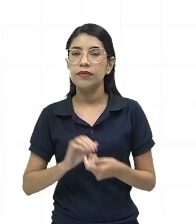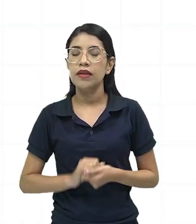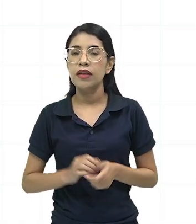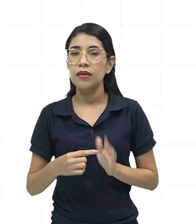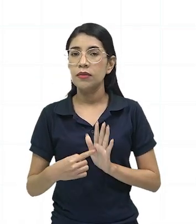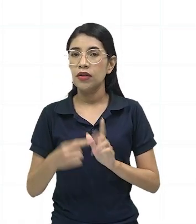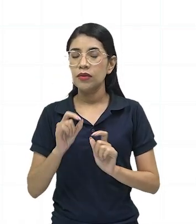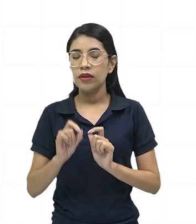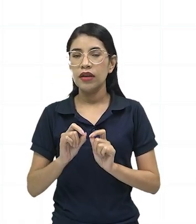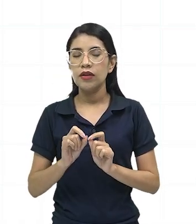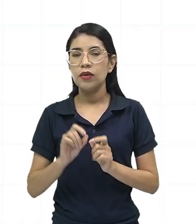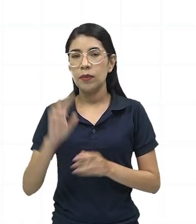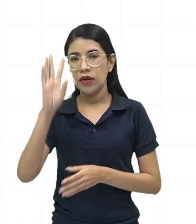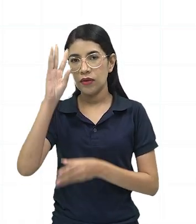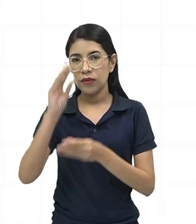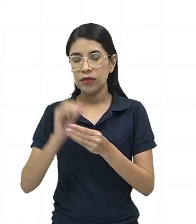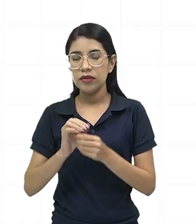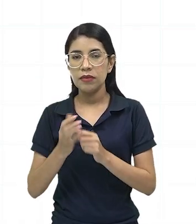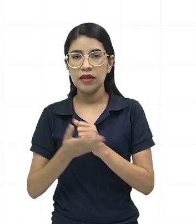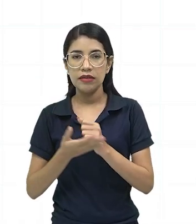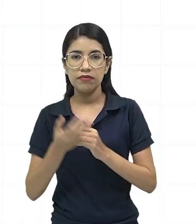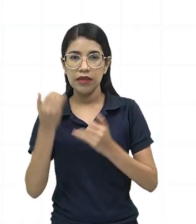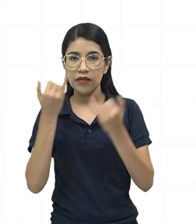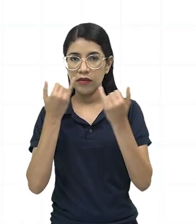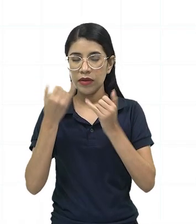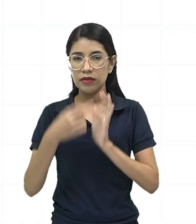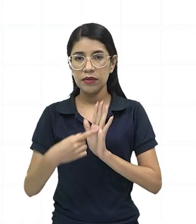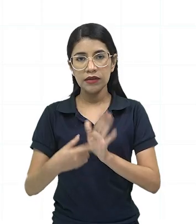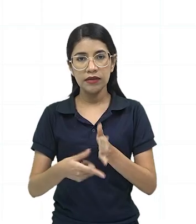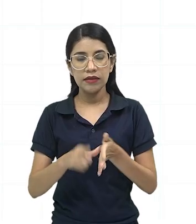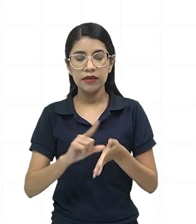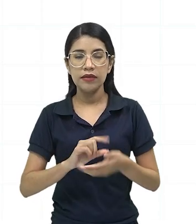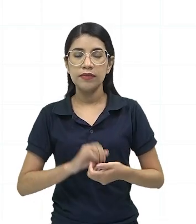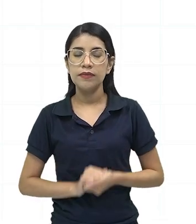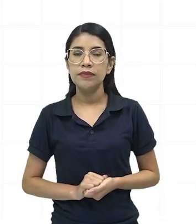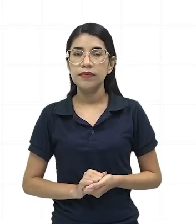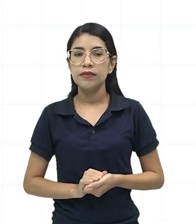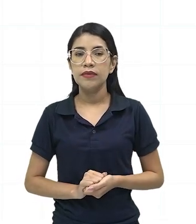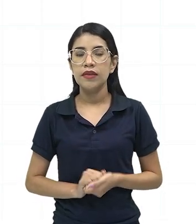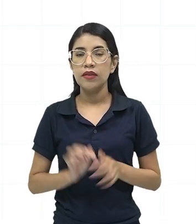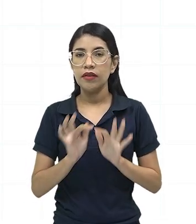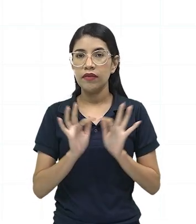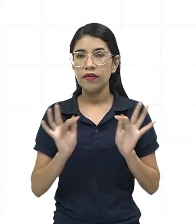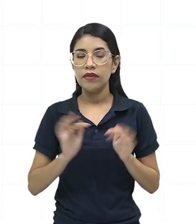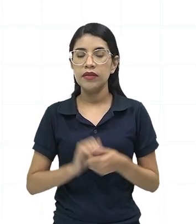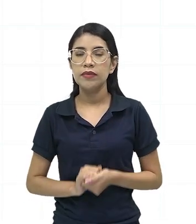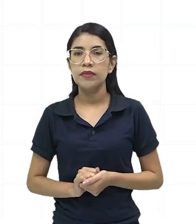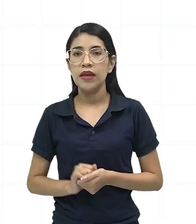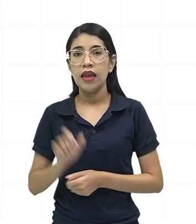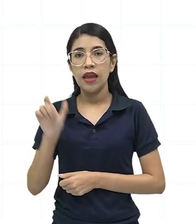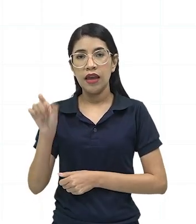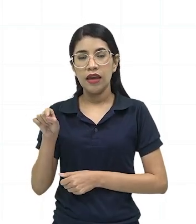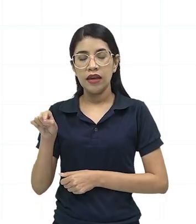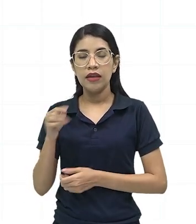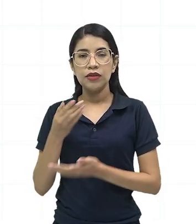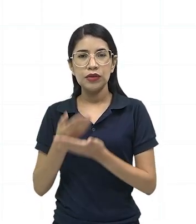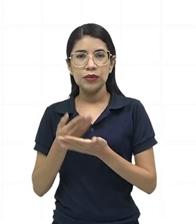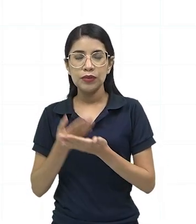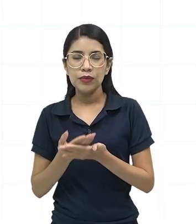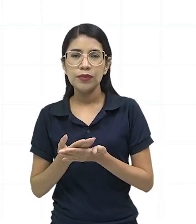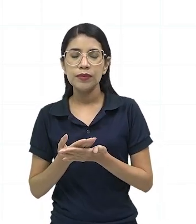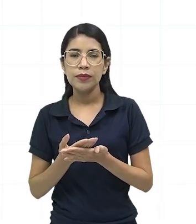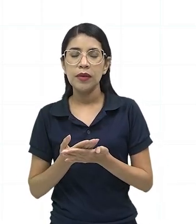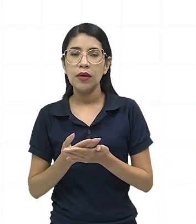Indicam uma conclusão baseada nas informações anteriores. Então eu tenho lá, ele estudou muito,